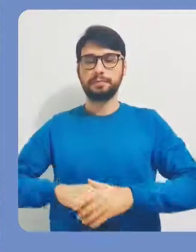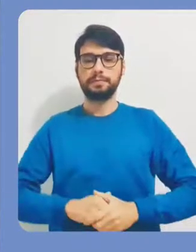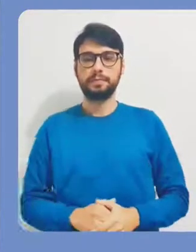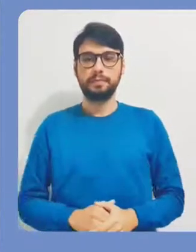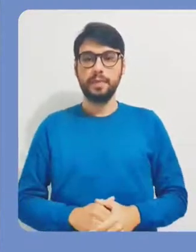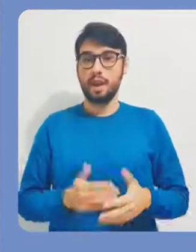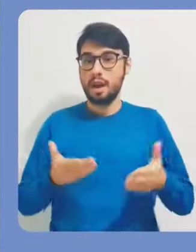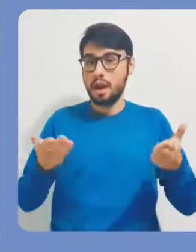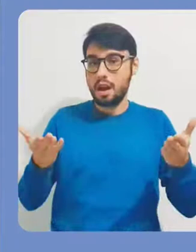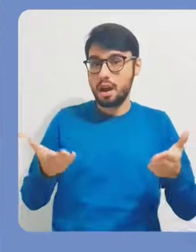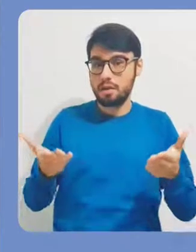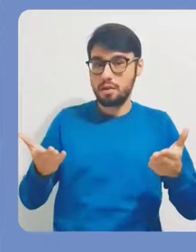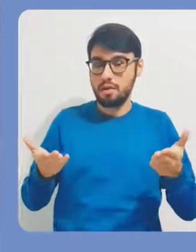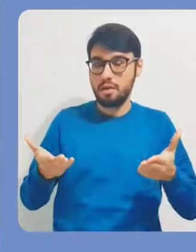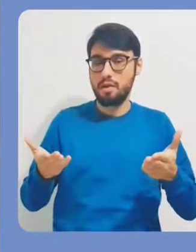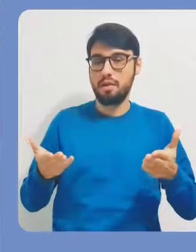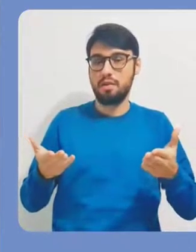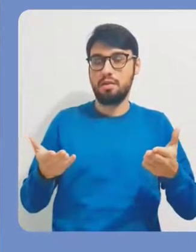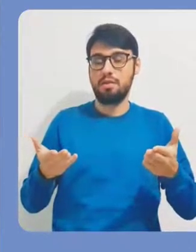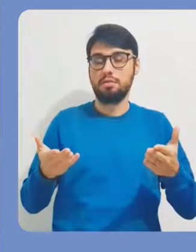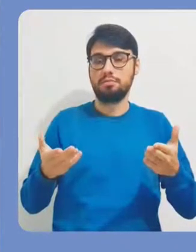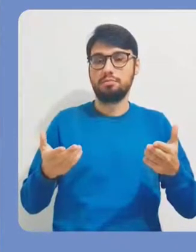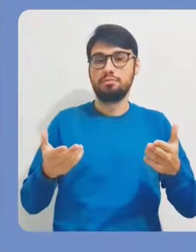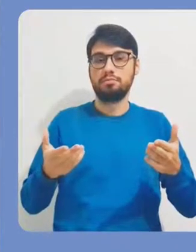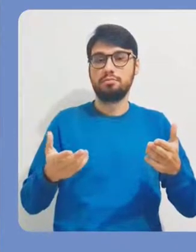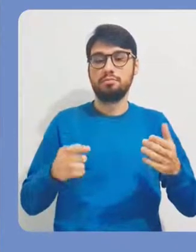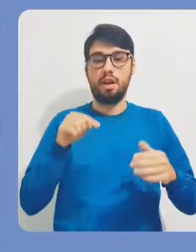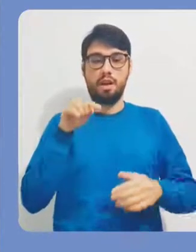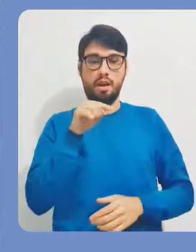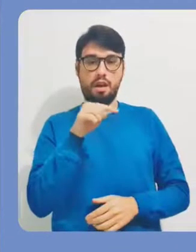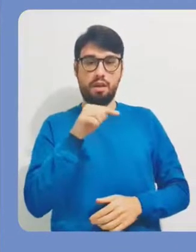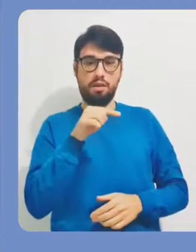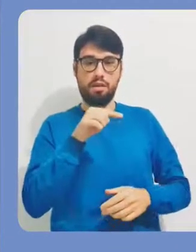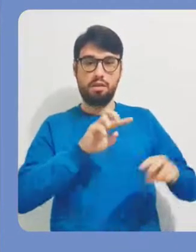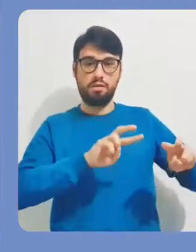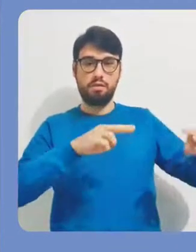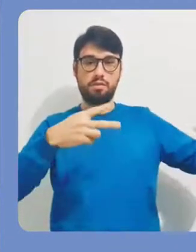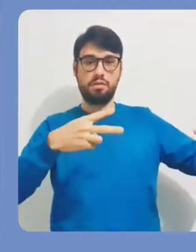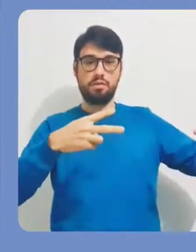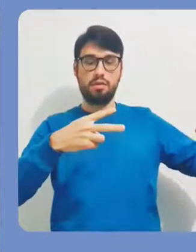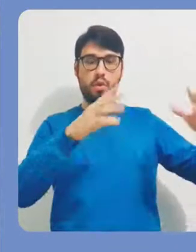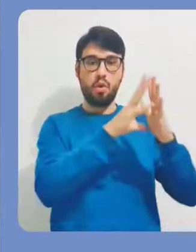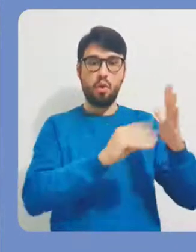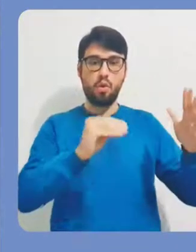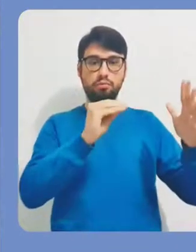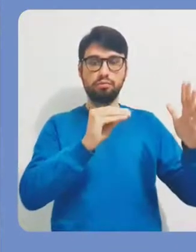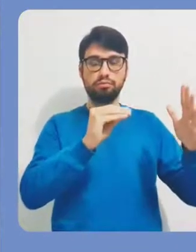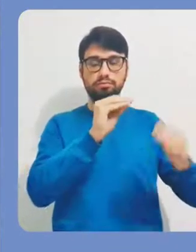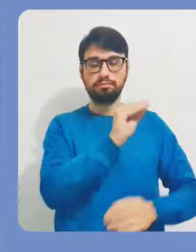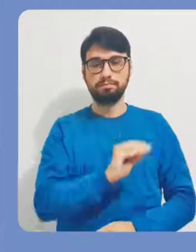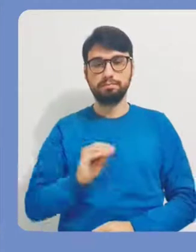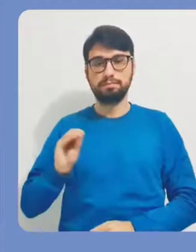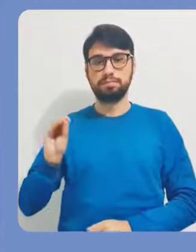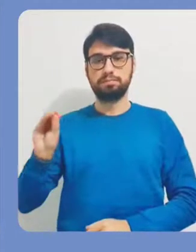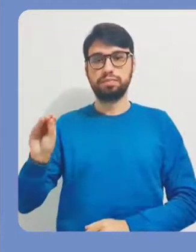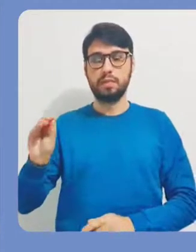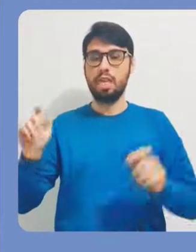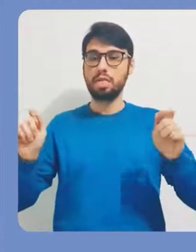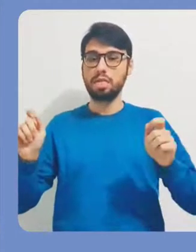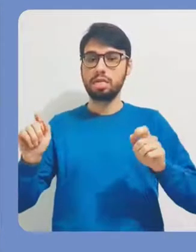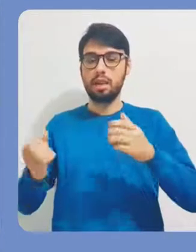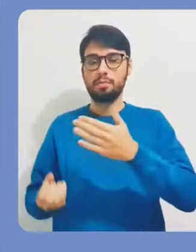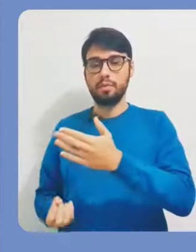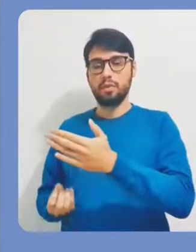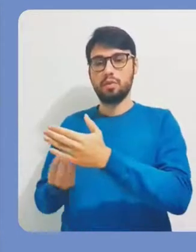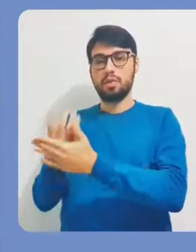informação. Pois bem, essa informação que está posta aqui já nesse formulário pré-configurado vai permitir que eu crie